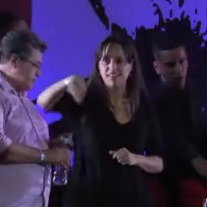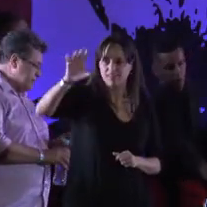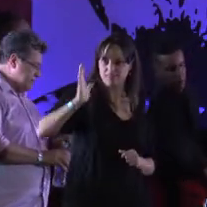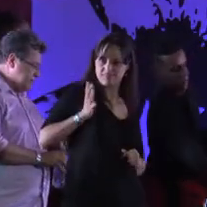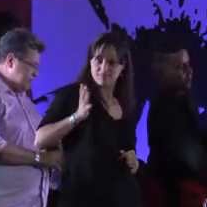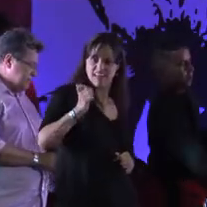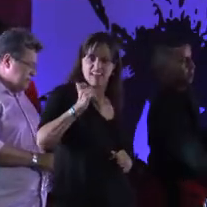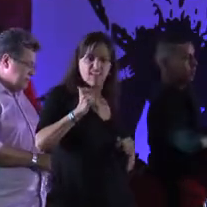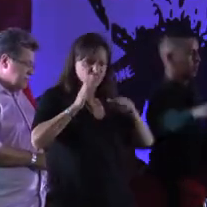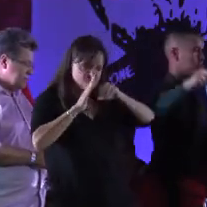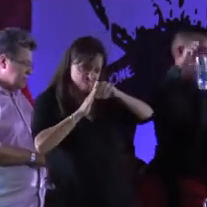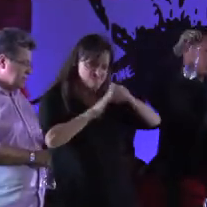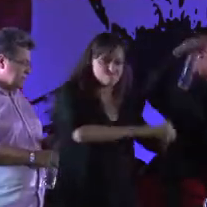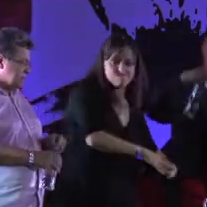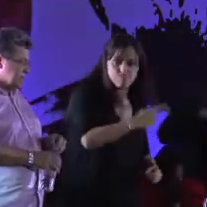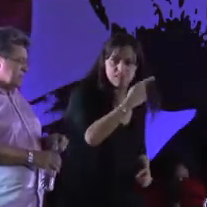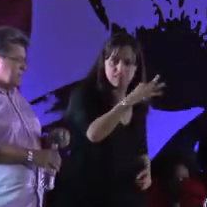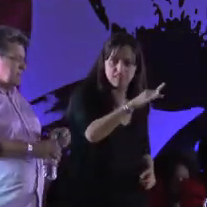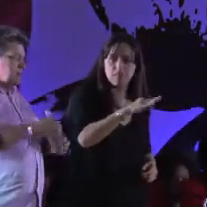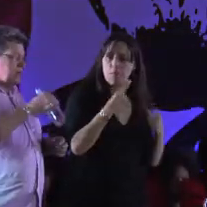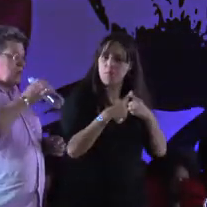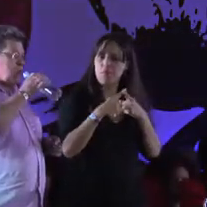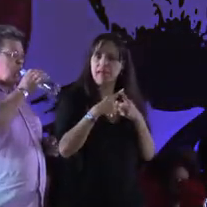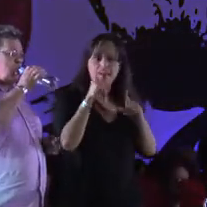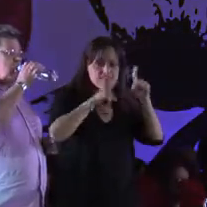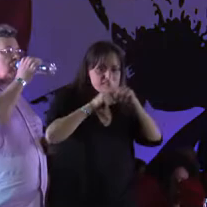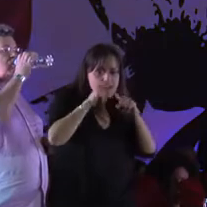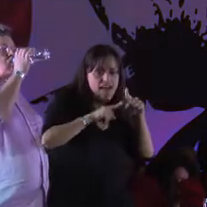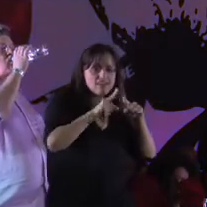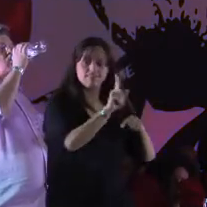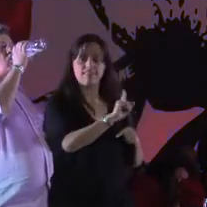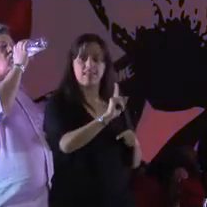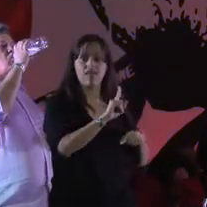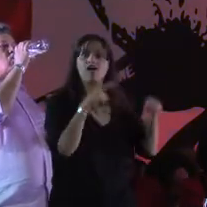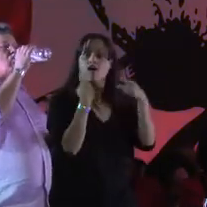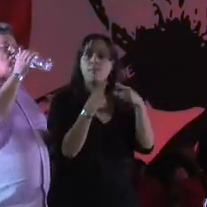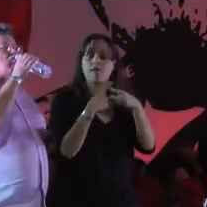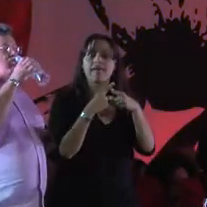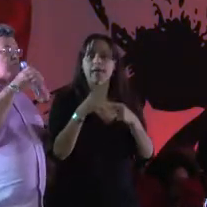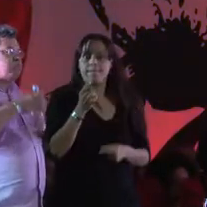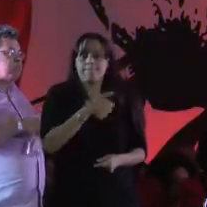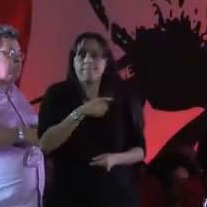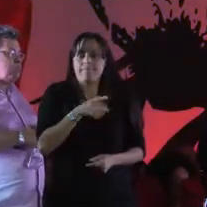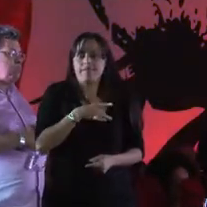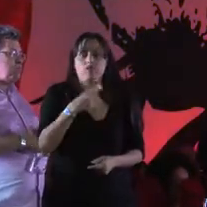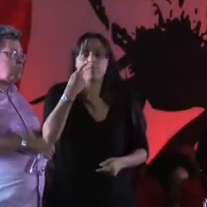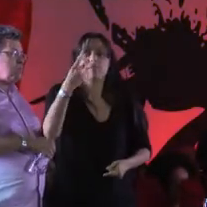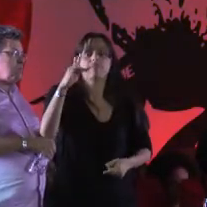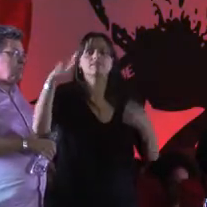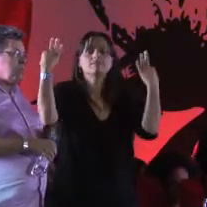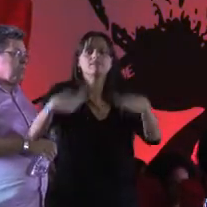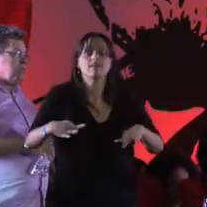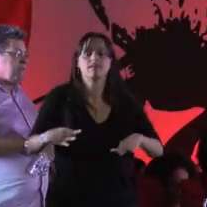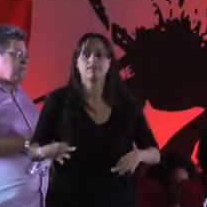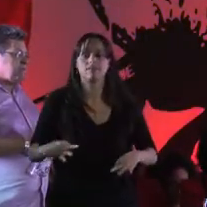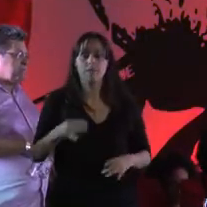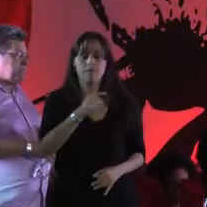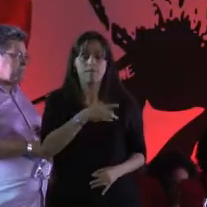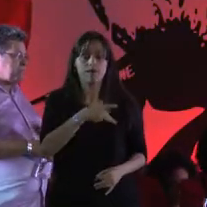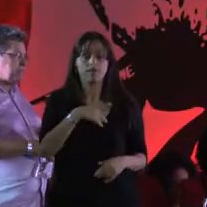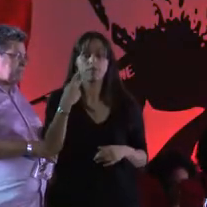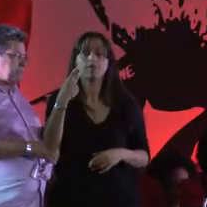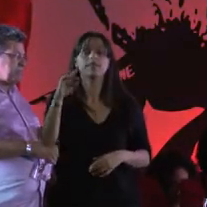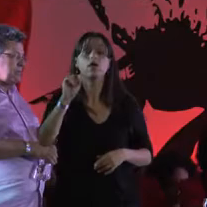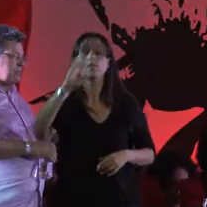PT. Não é pelos seus equívocos, é pelos seus acertos. É porque o PT tem a melhor plataforma